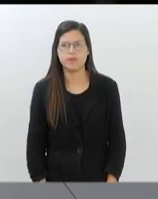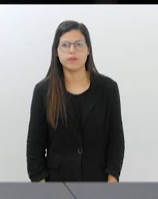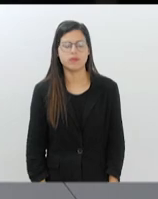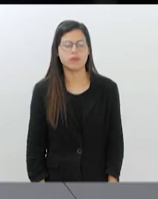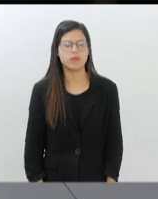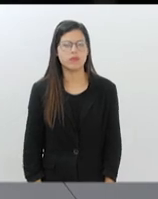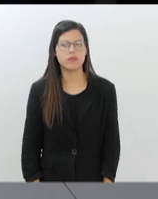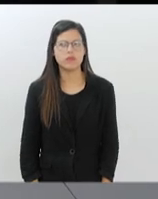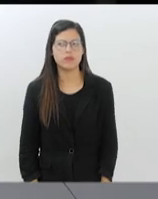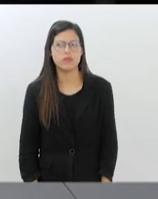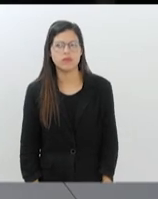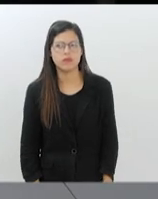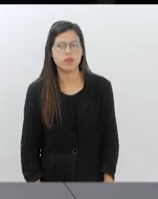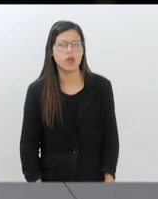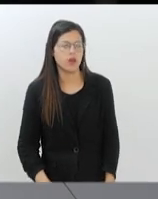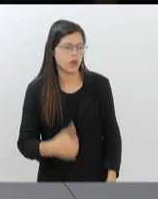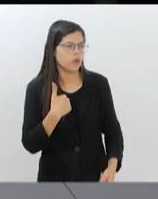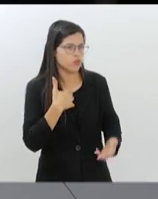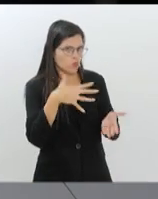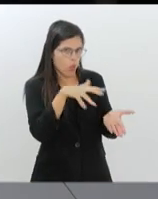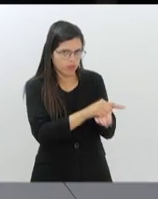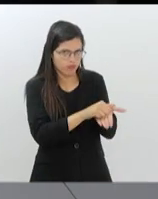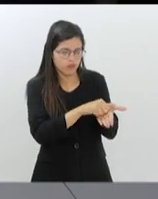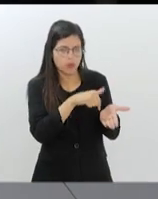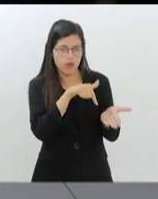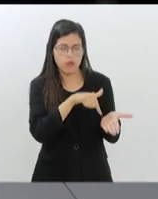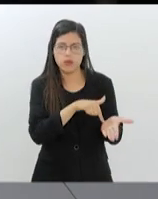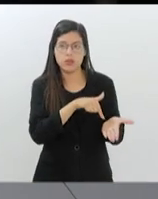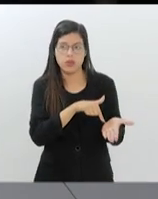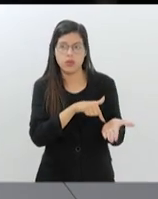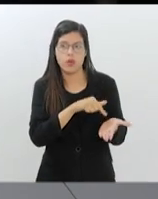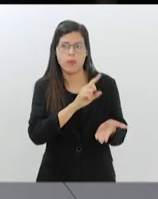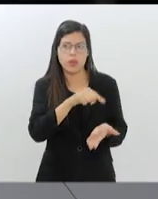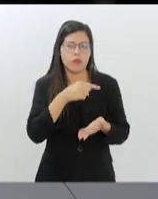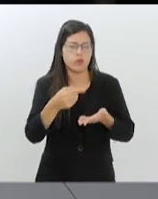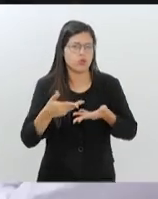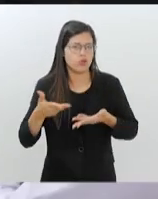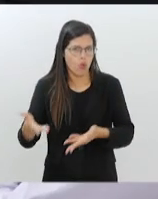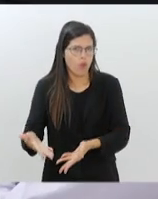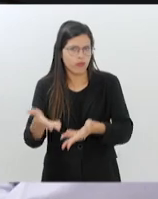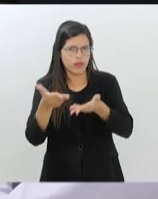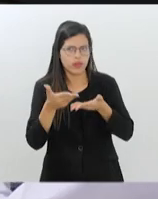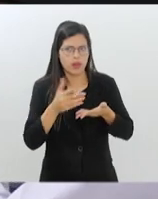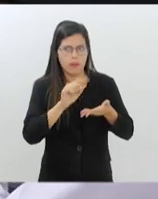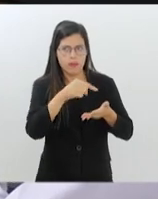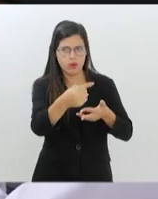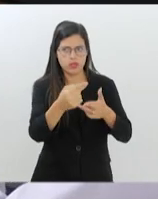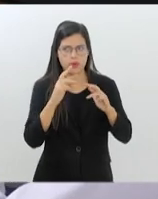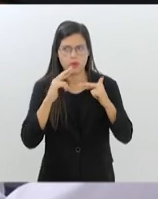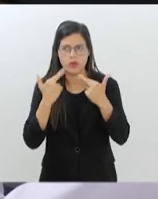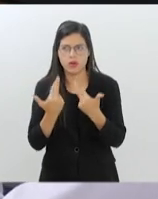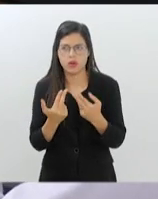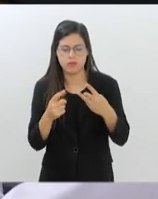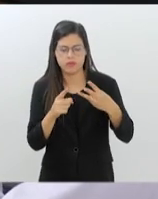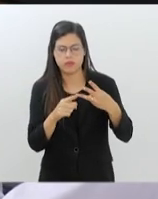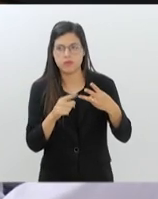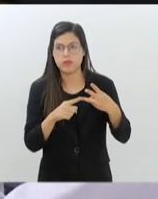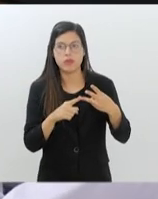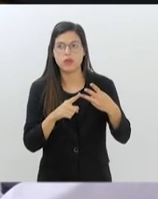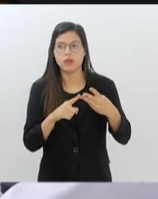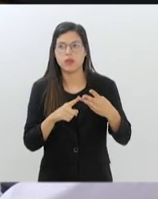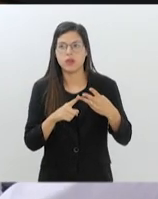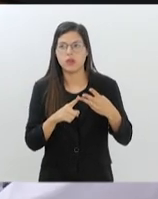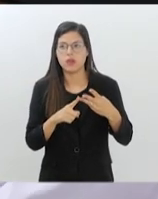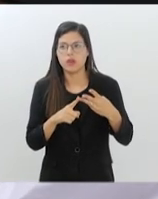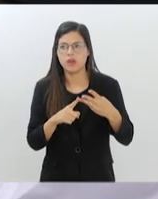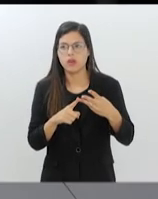Araújo Tô anotando para eventualmente convidá-los para uma próxima reunião pois não galia qual